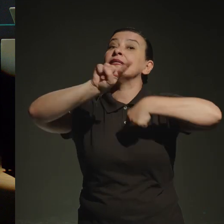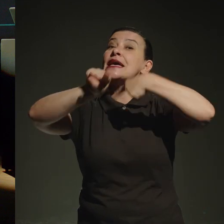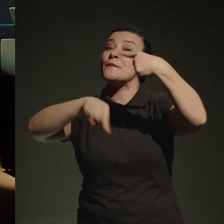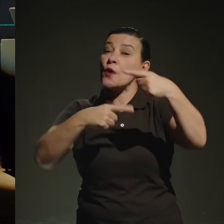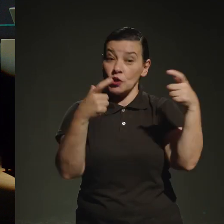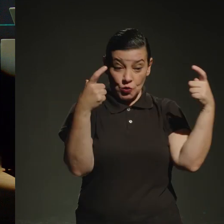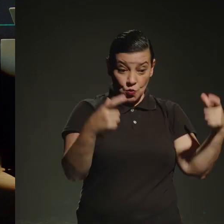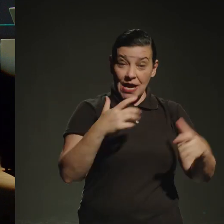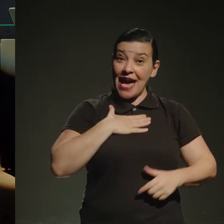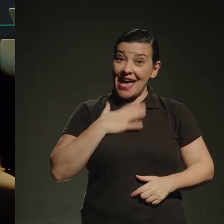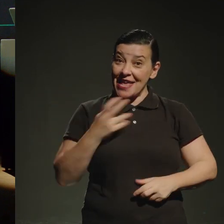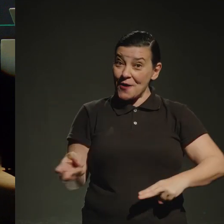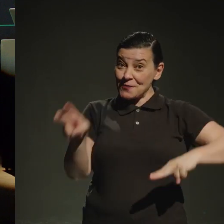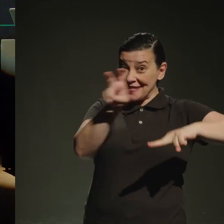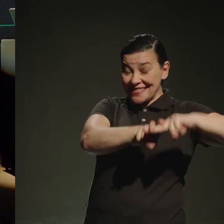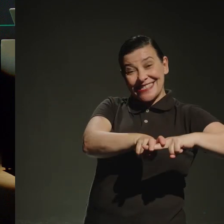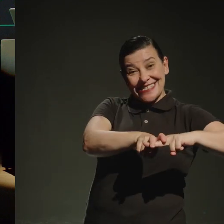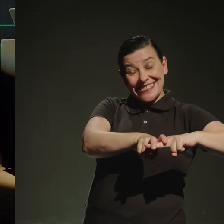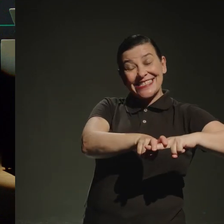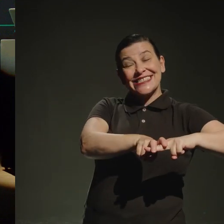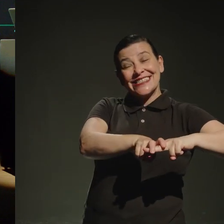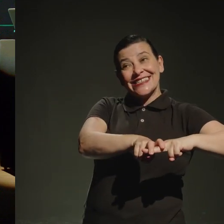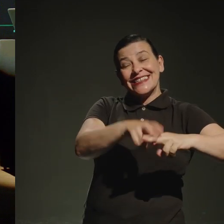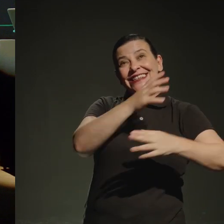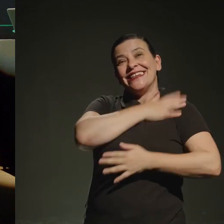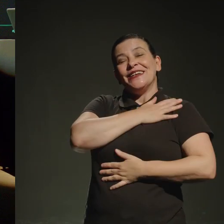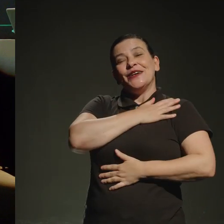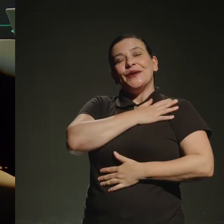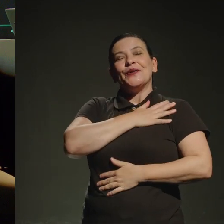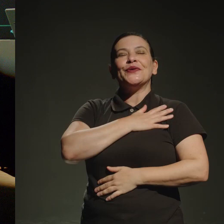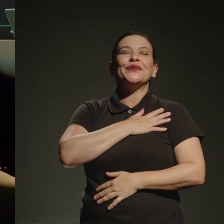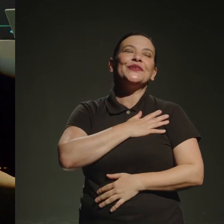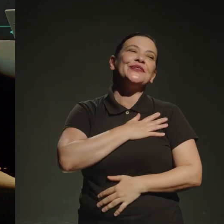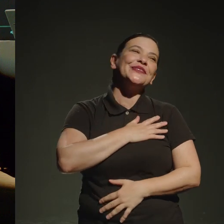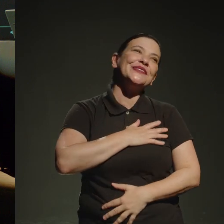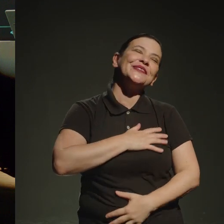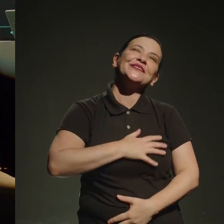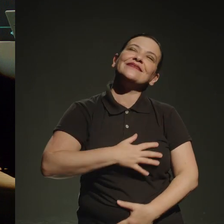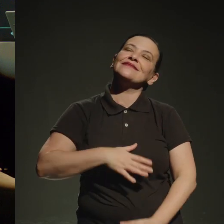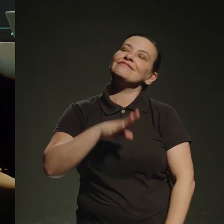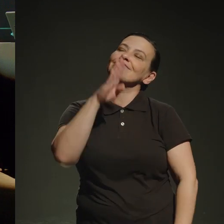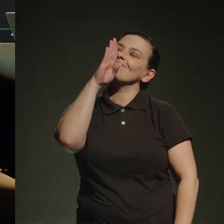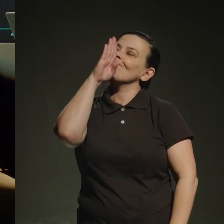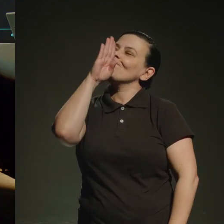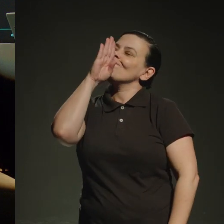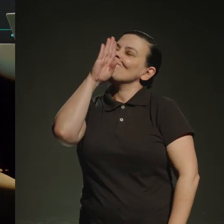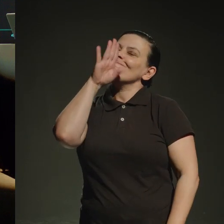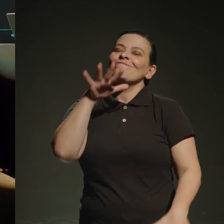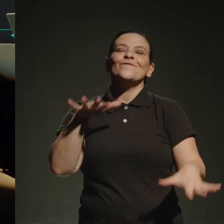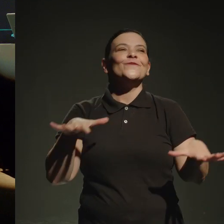Sentado em seus aposentos, em seus após, depois de